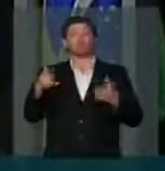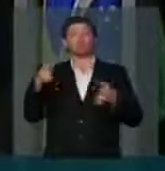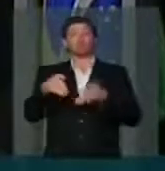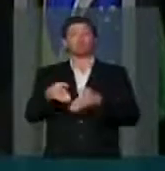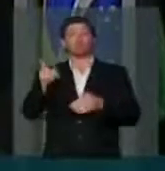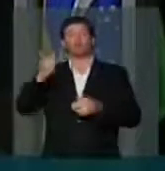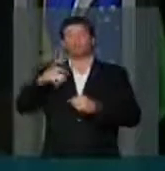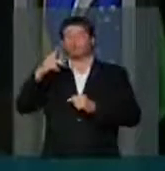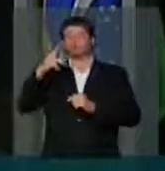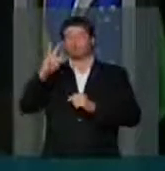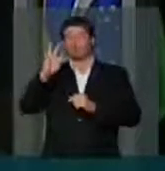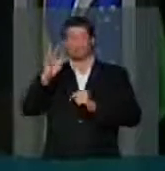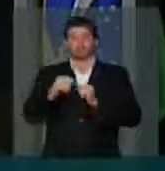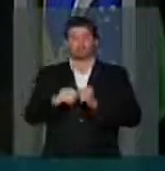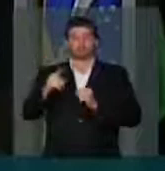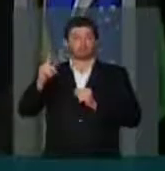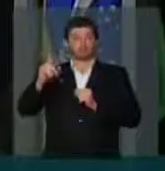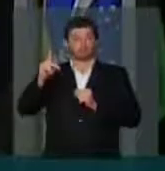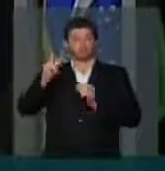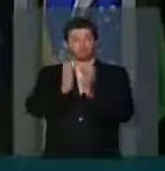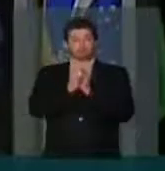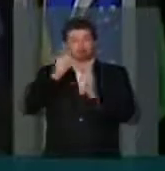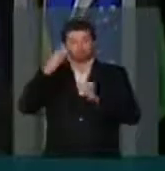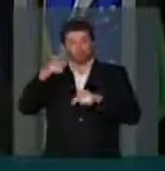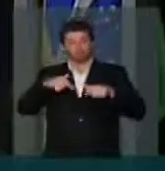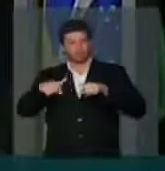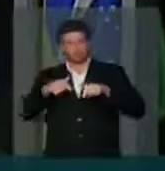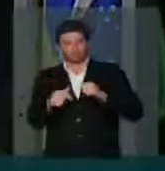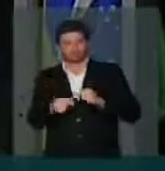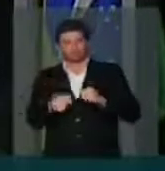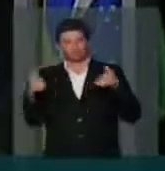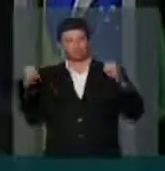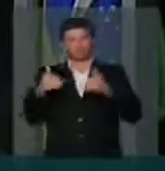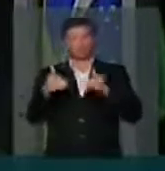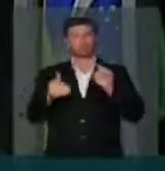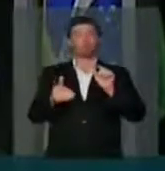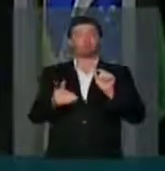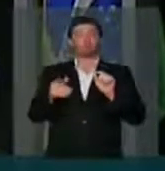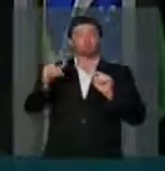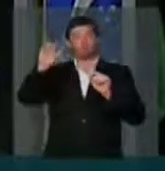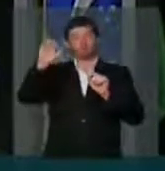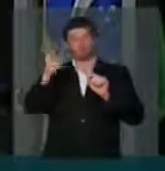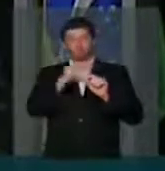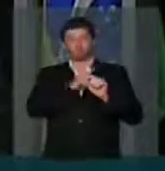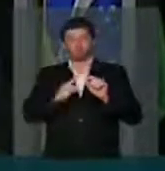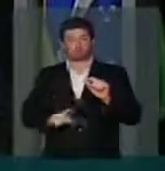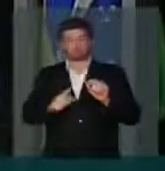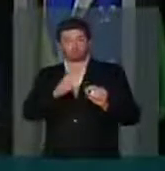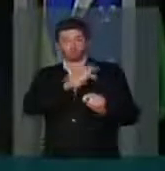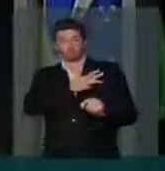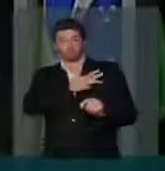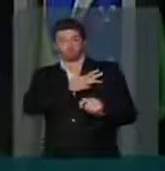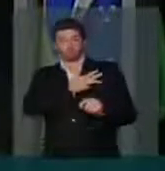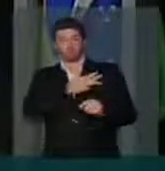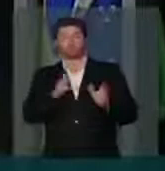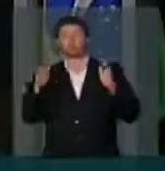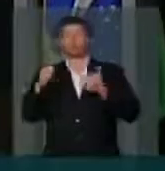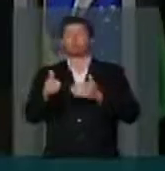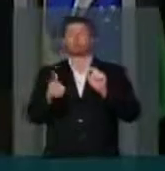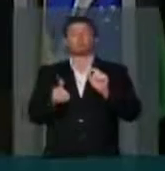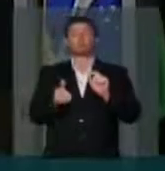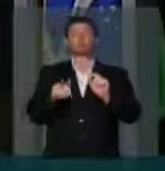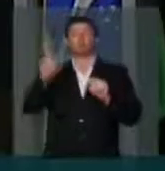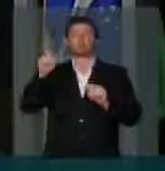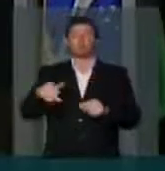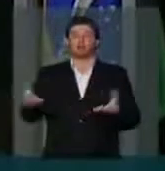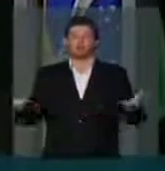o PT, o Partido dos Trabalhadores. O foco era o ex-presidente Lula, e o foco